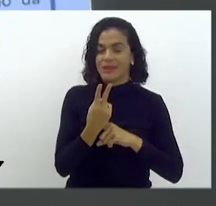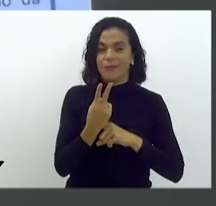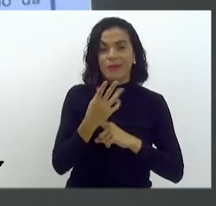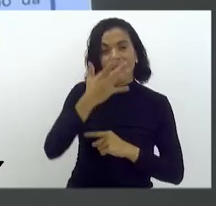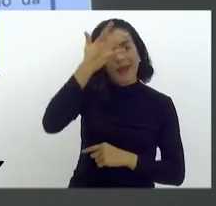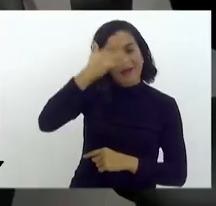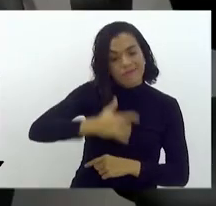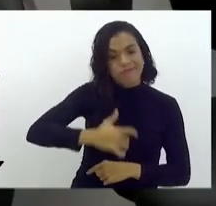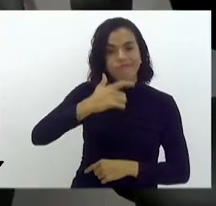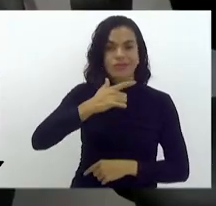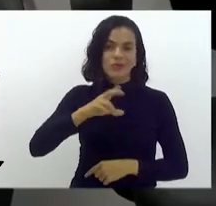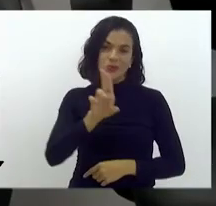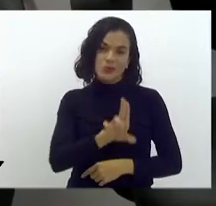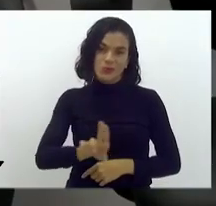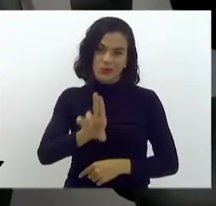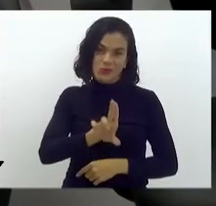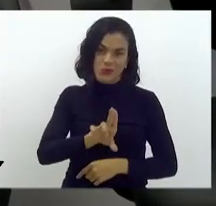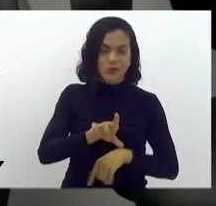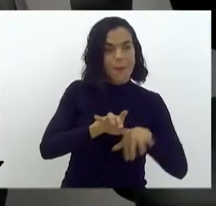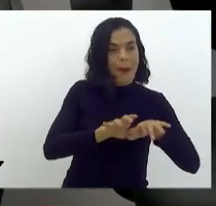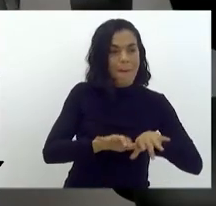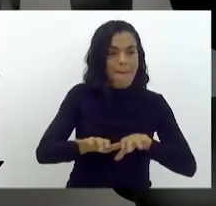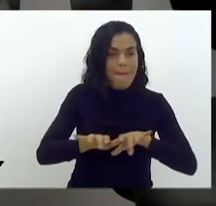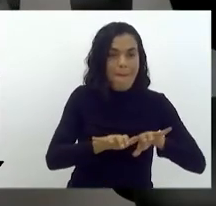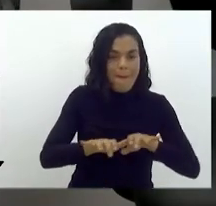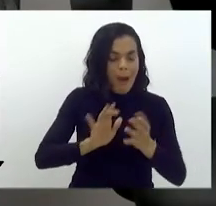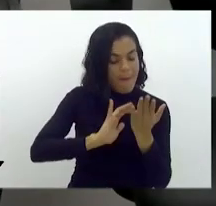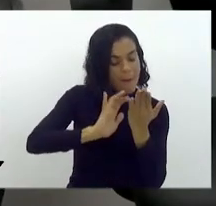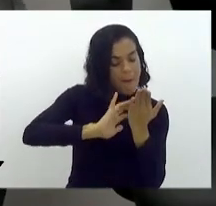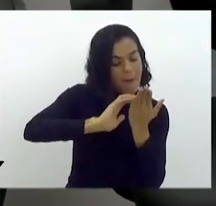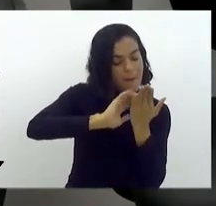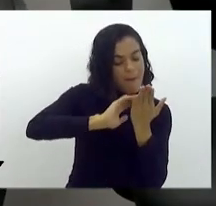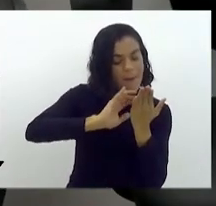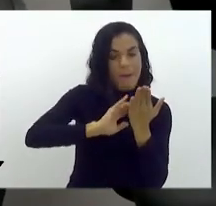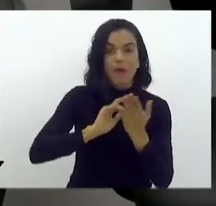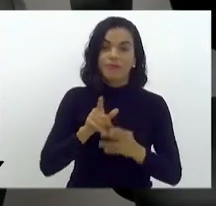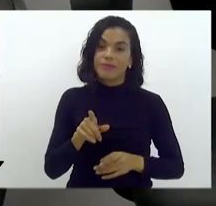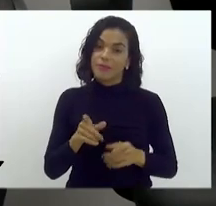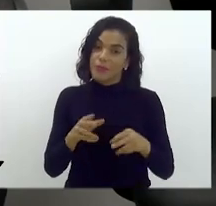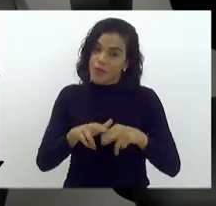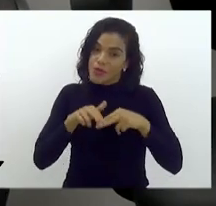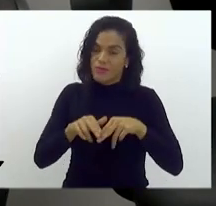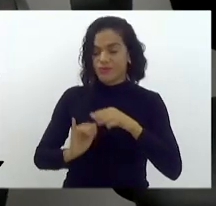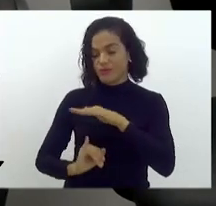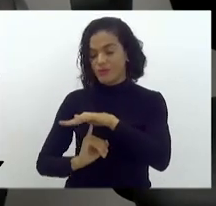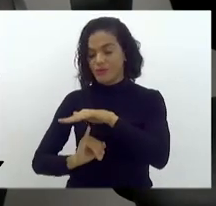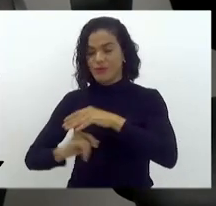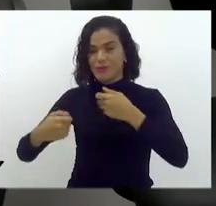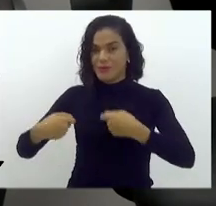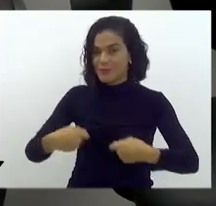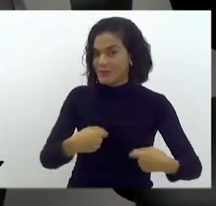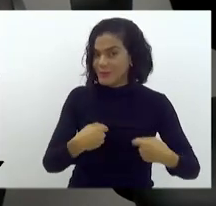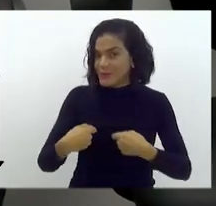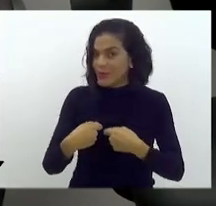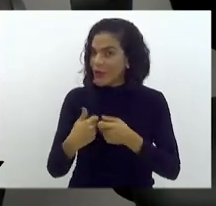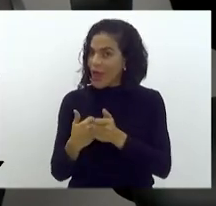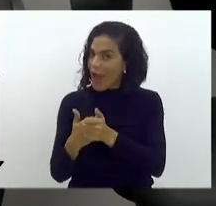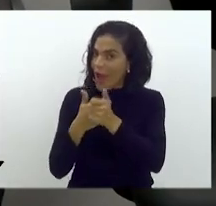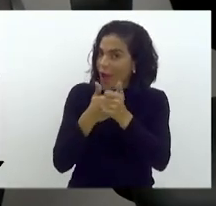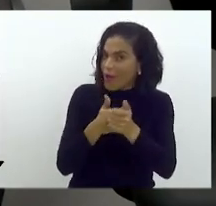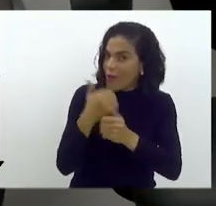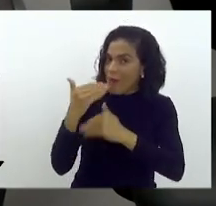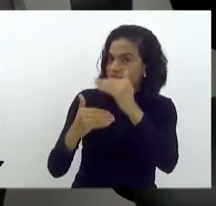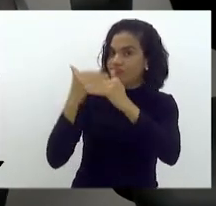a pessoa que utiliza né em função disso o Instituto também precisaria acompanhar